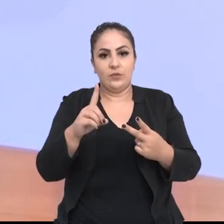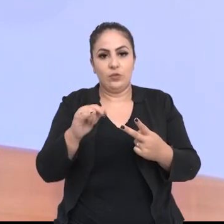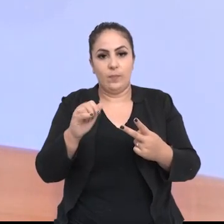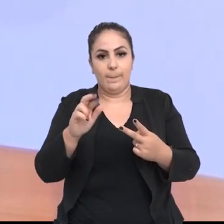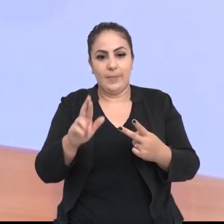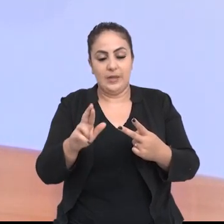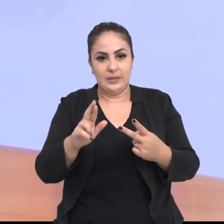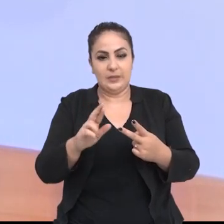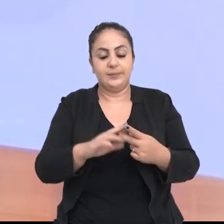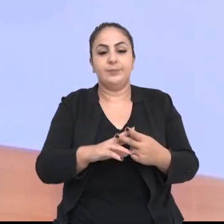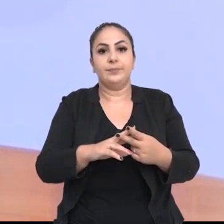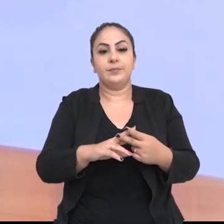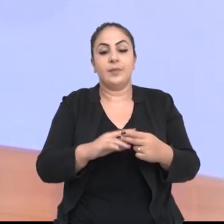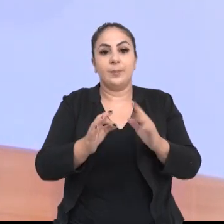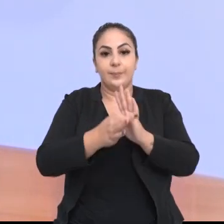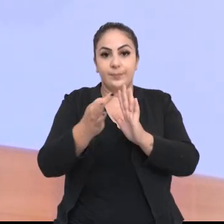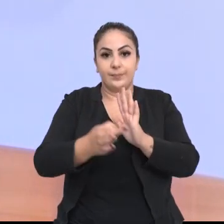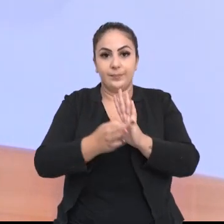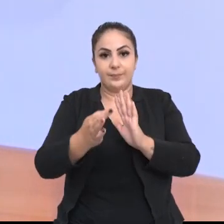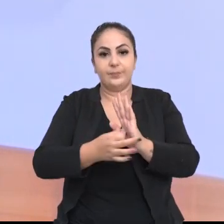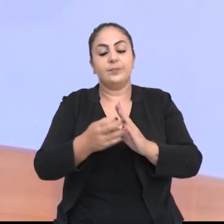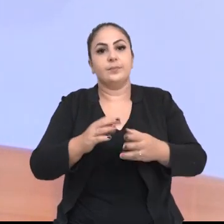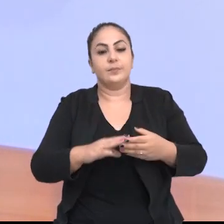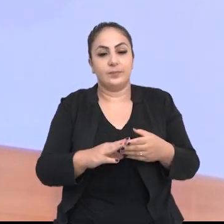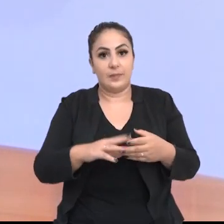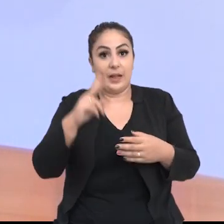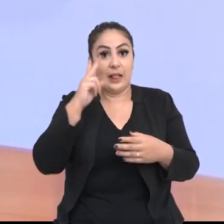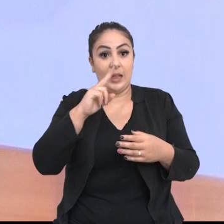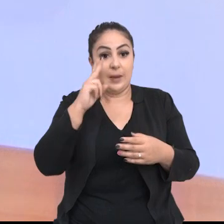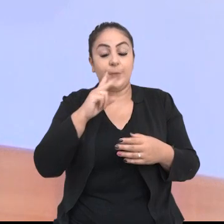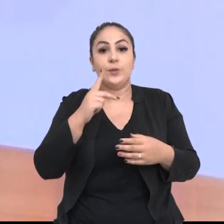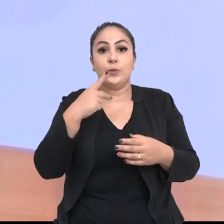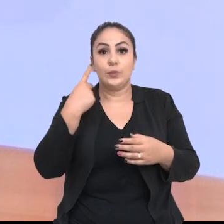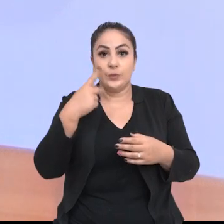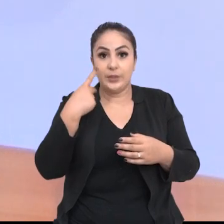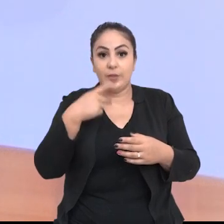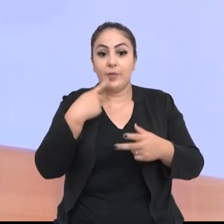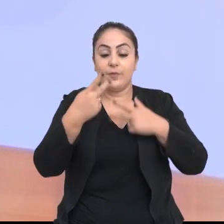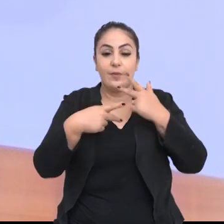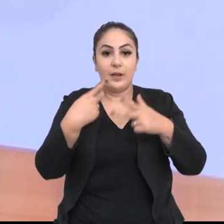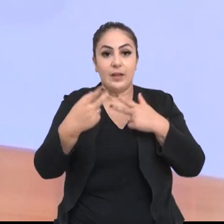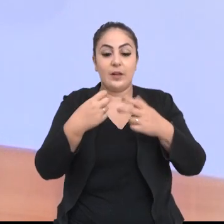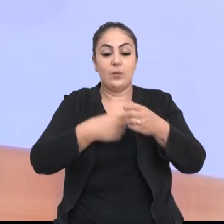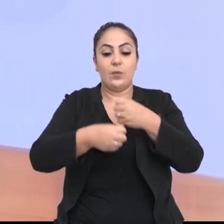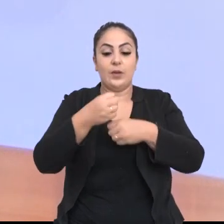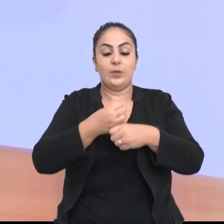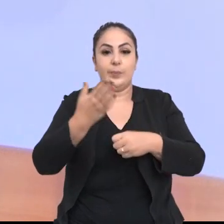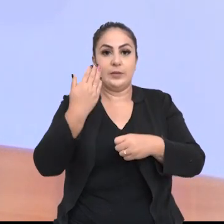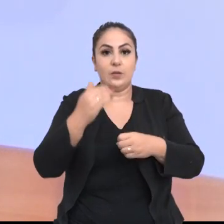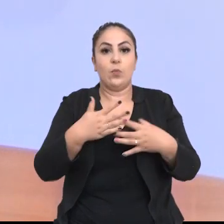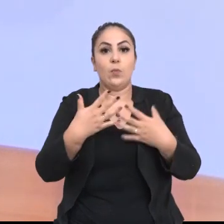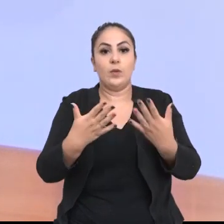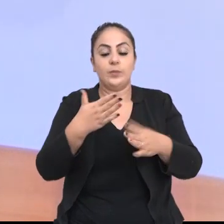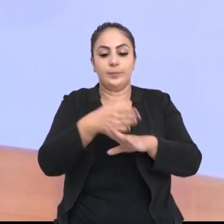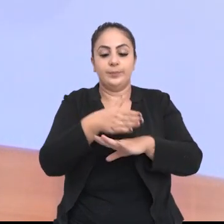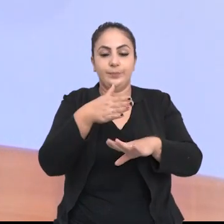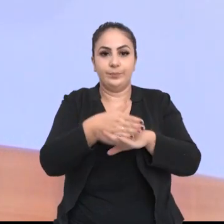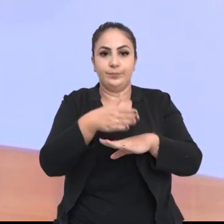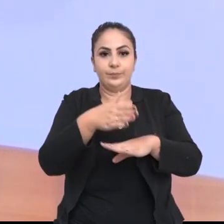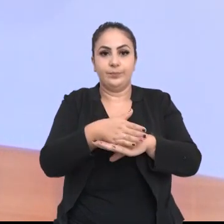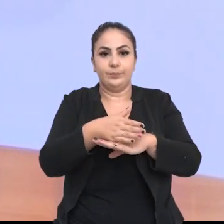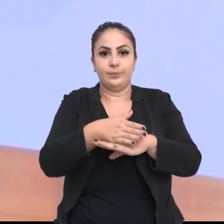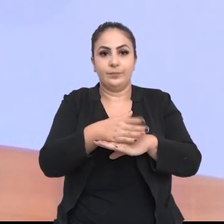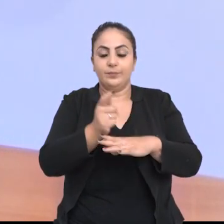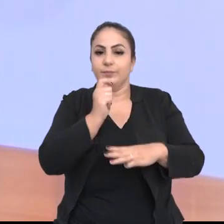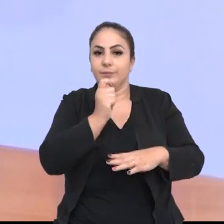Indiomar dos Santos através de uma indicação. Relembre o que os parlamentares disseram no ano passado quando